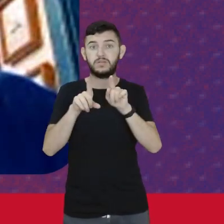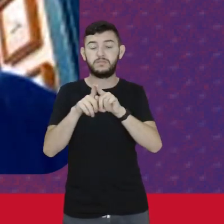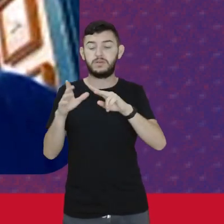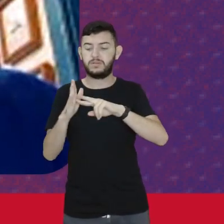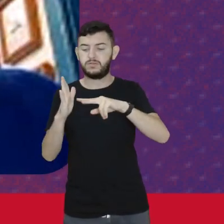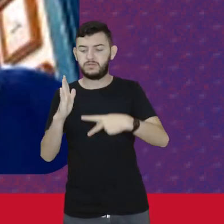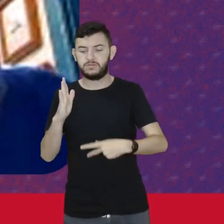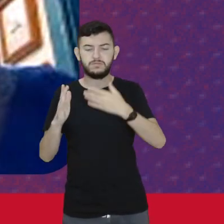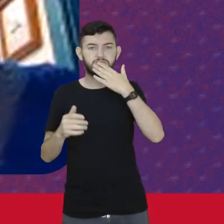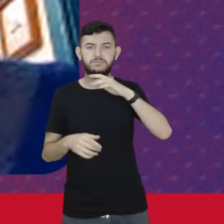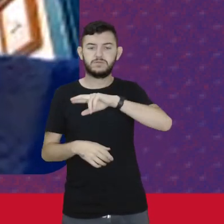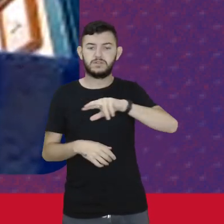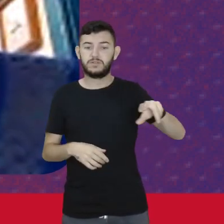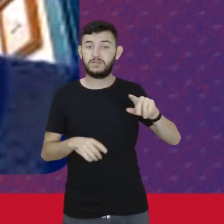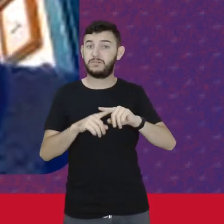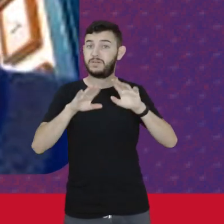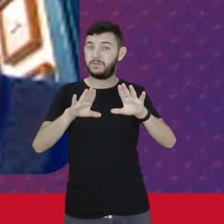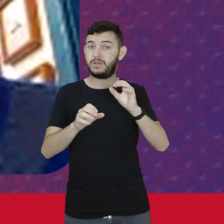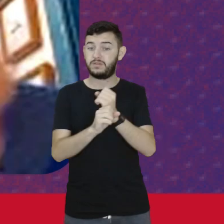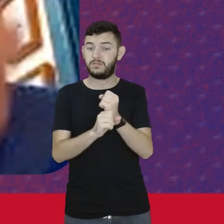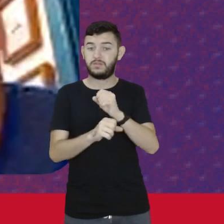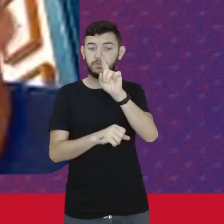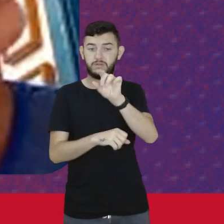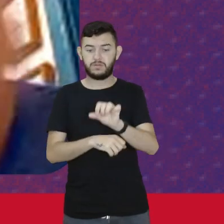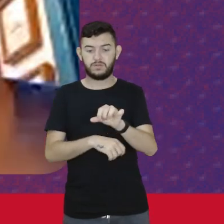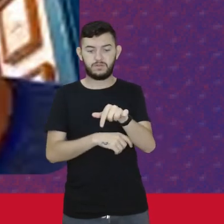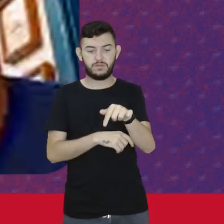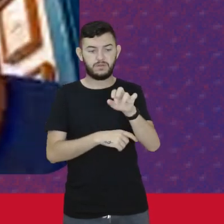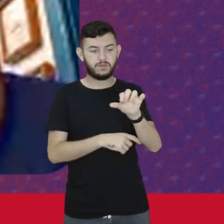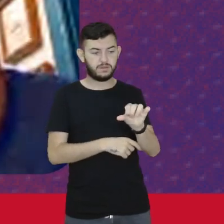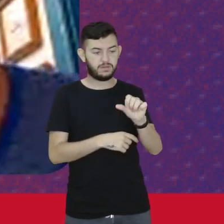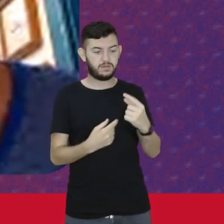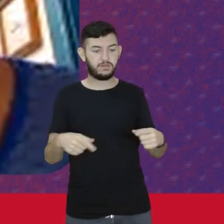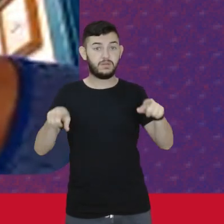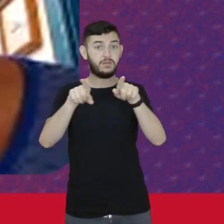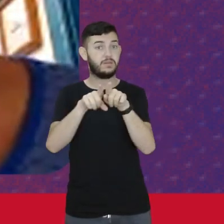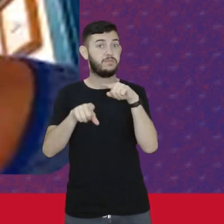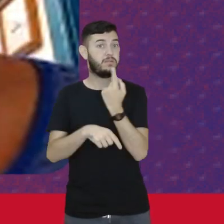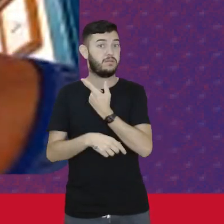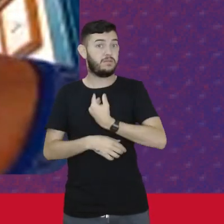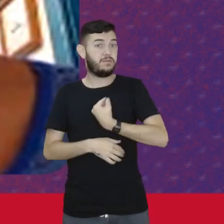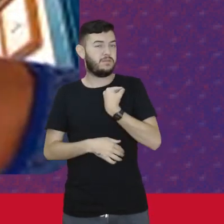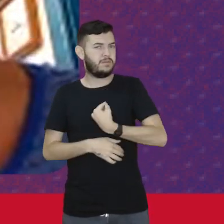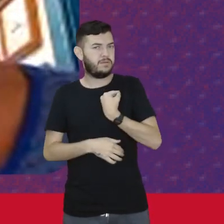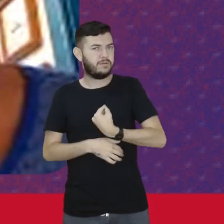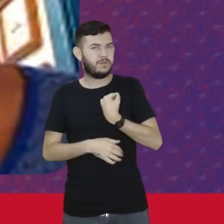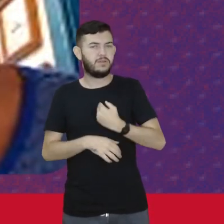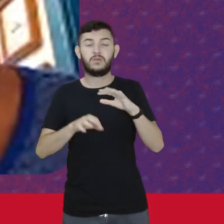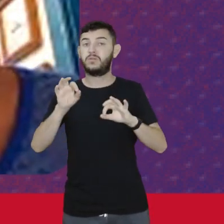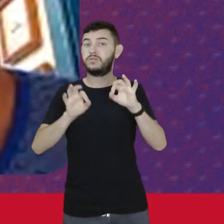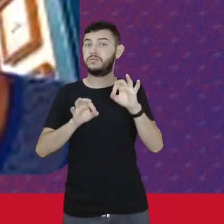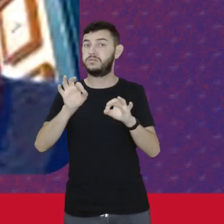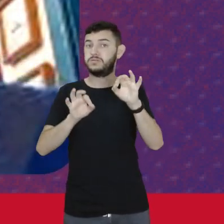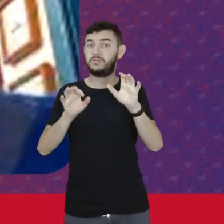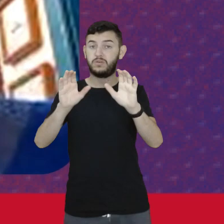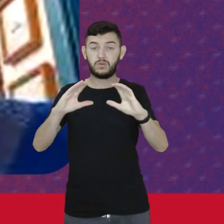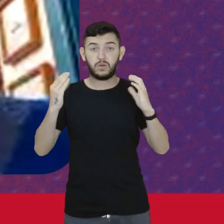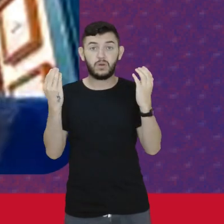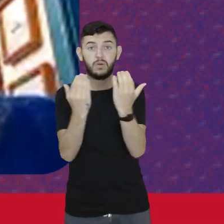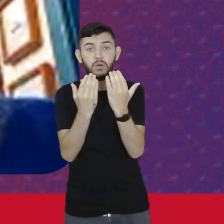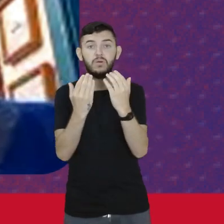em 1979, nós fizemos o primeiro Congresso da Mulher Paulista.